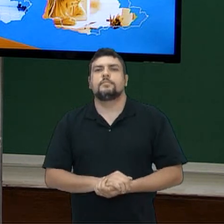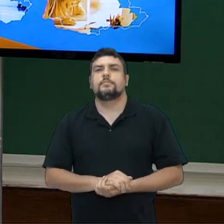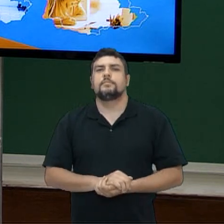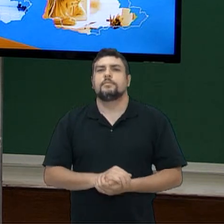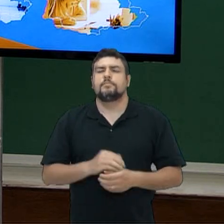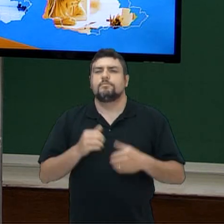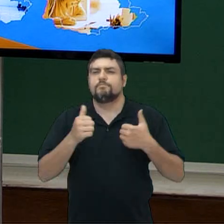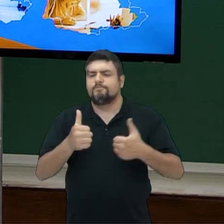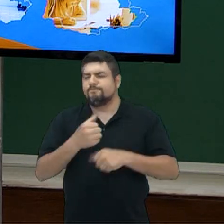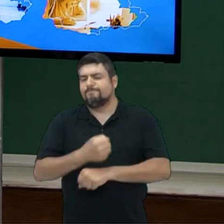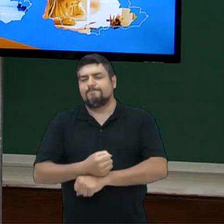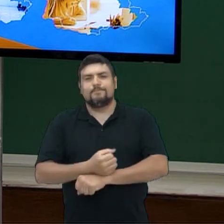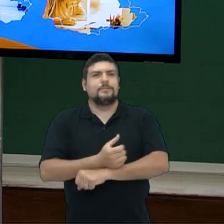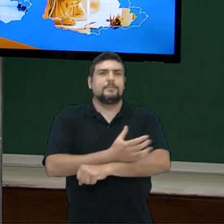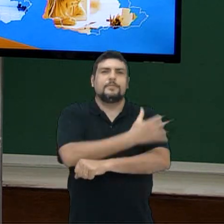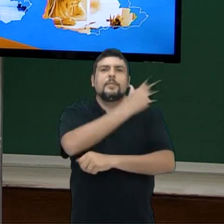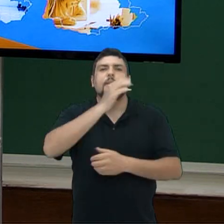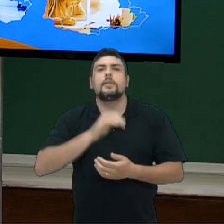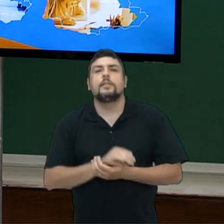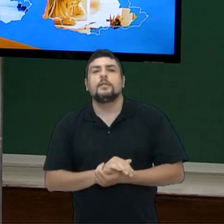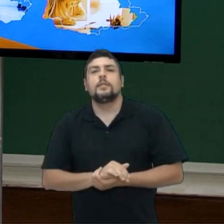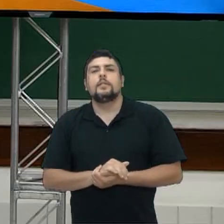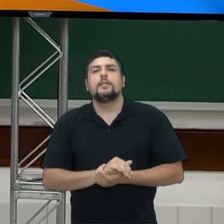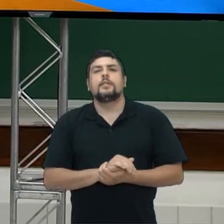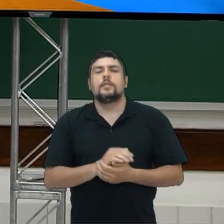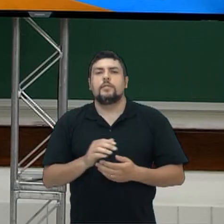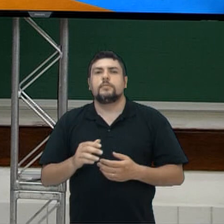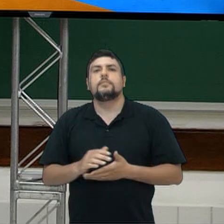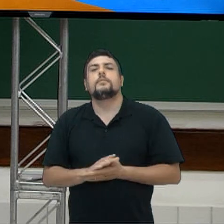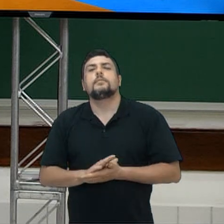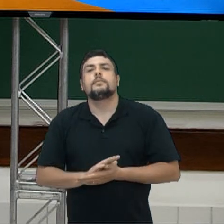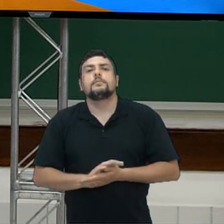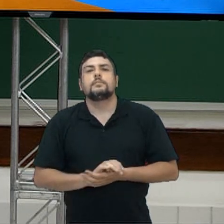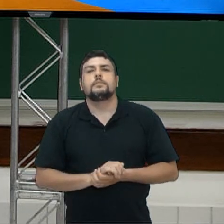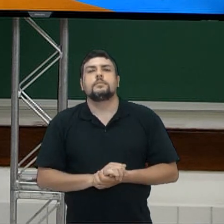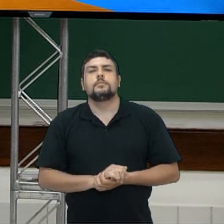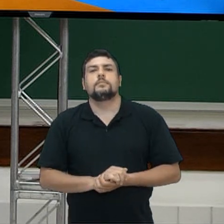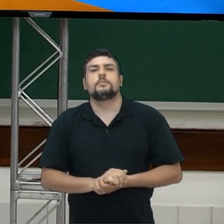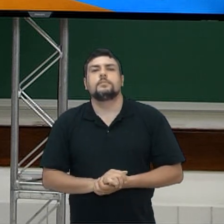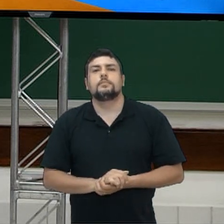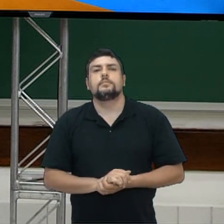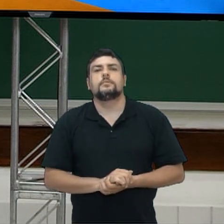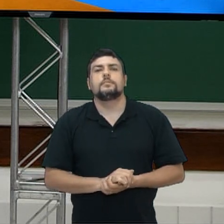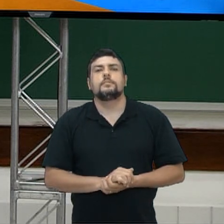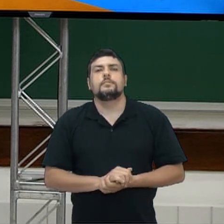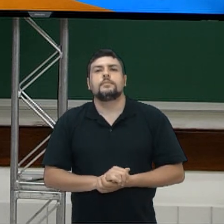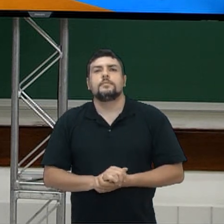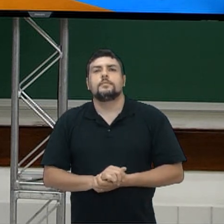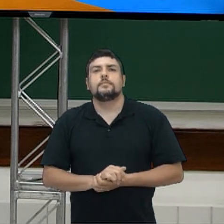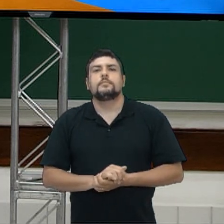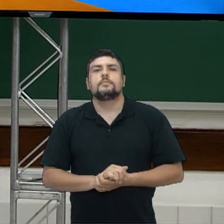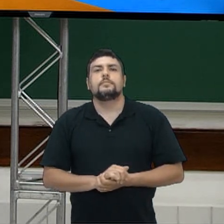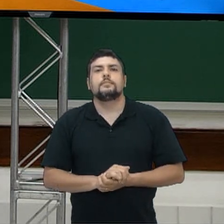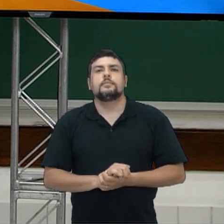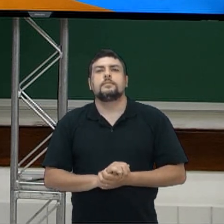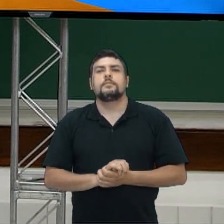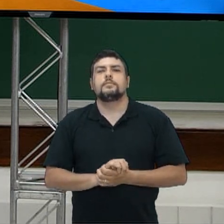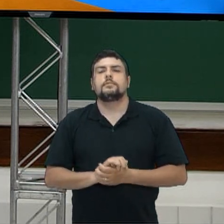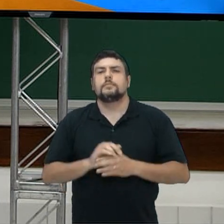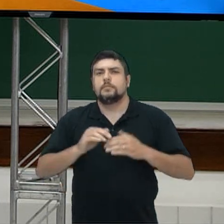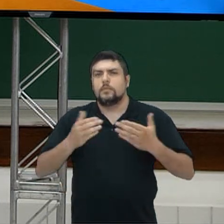me emocionei aqui. Beleza, galera? Show de bola? Volta para a câmera 1 aqui. Perdão. Nós vamos trabalhar hoje